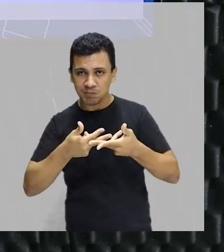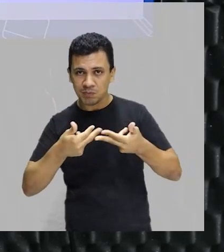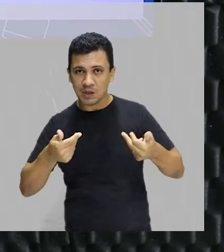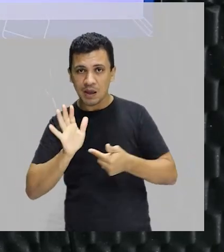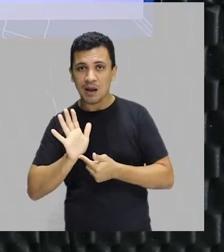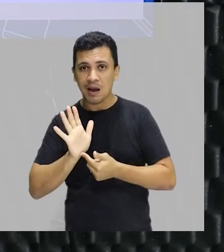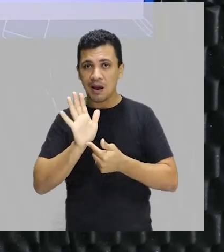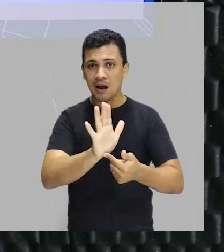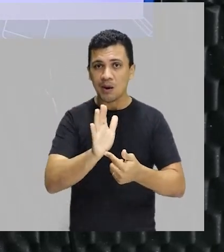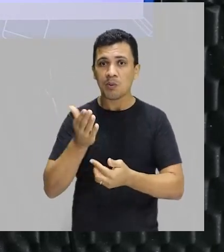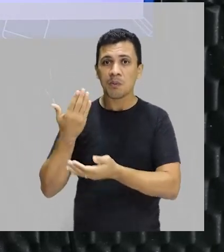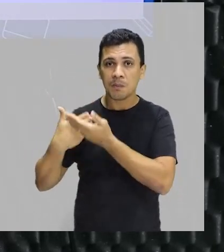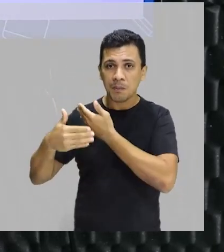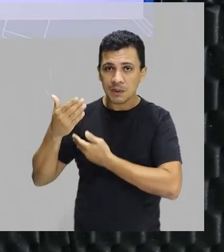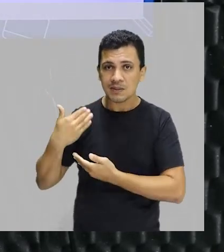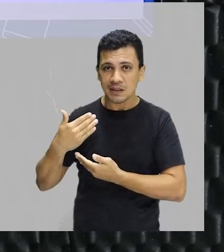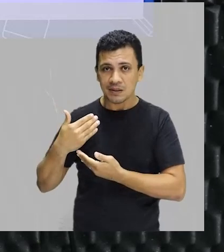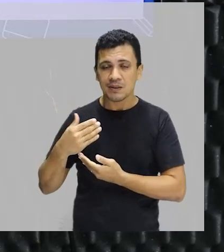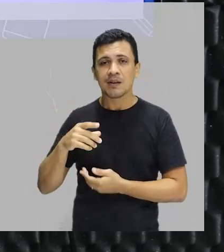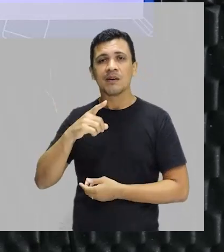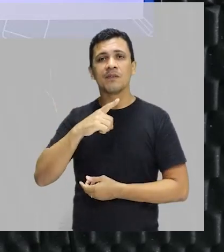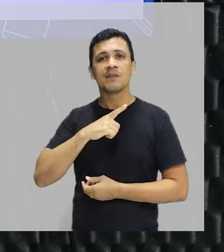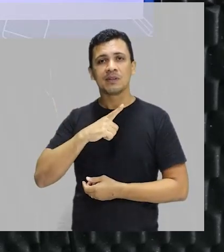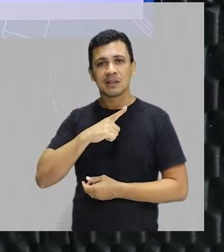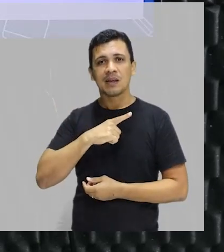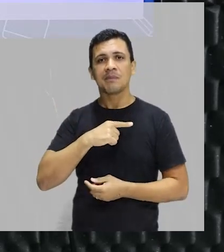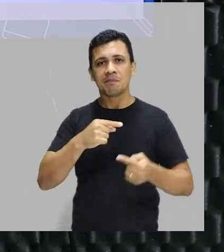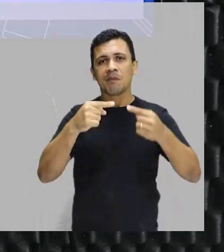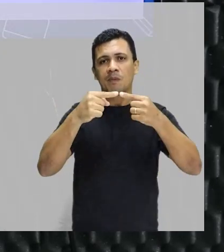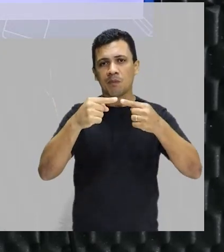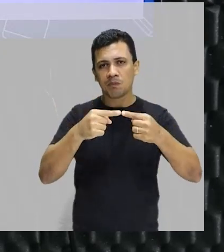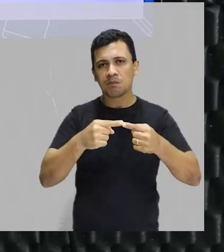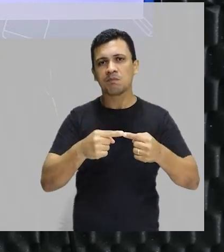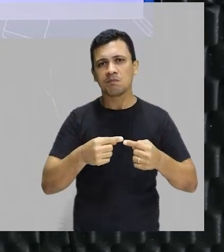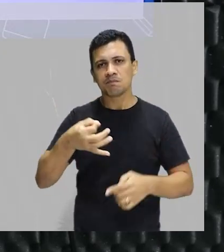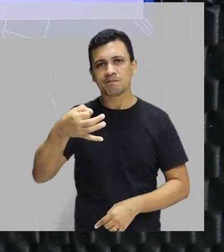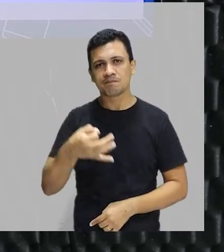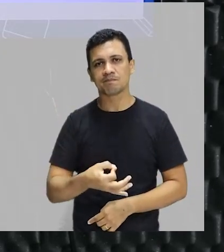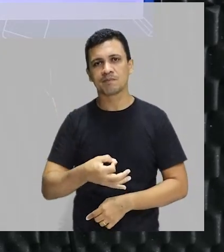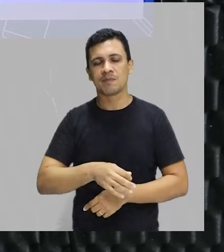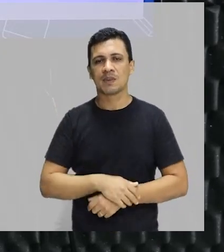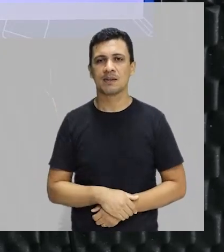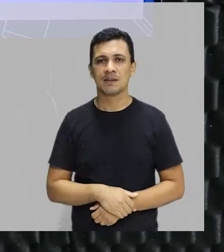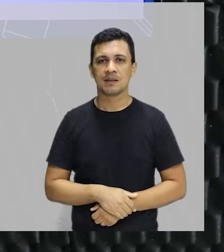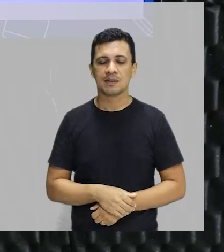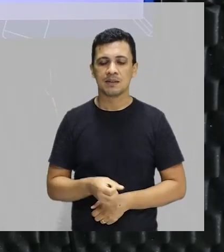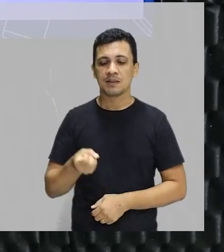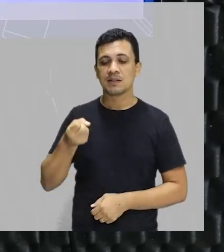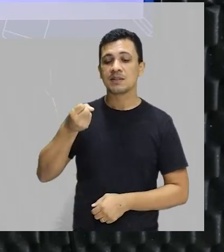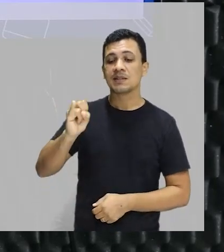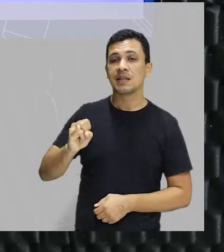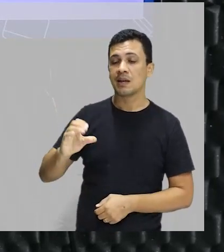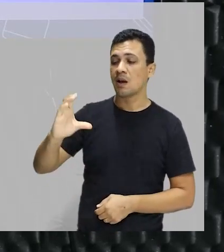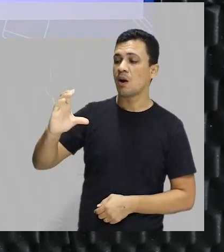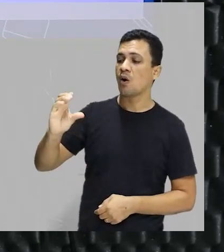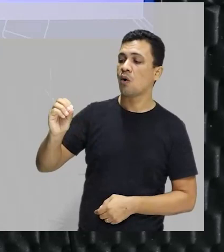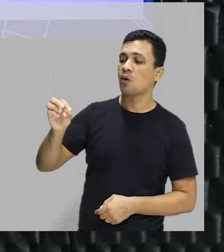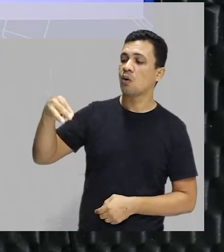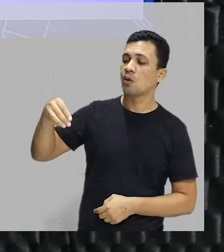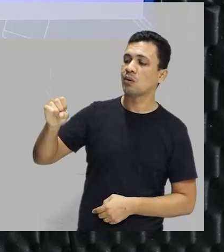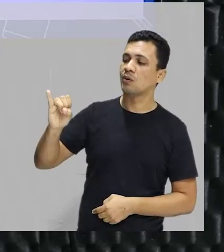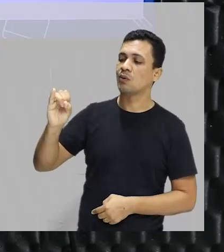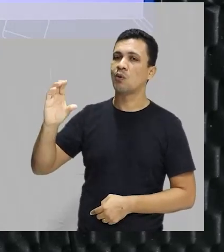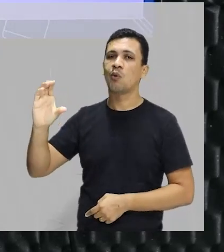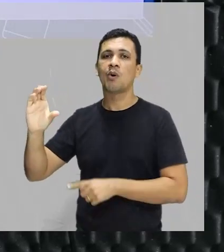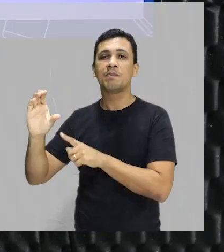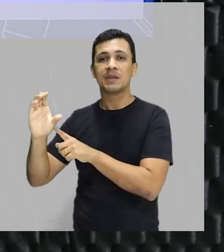passado, conjugado e fazendo a devida concordância. Tá? Se eu tivesse the comic, que seria o